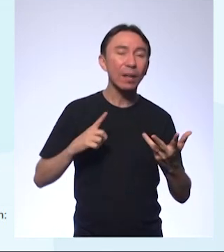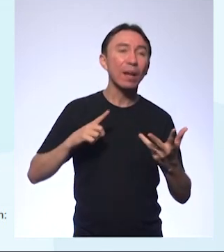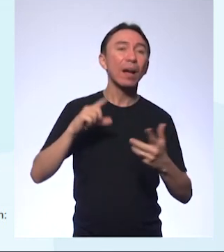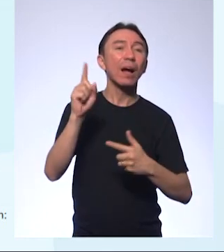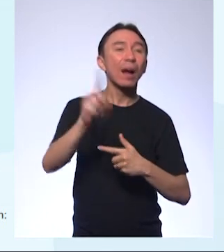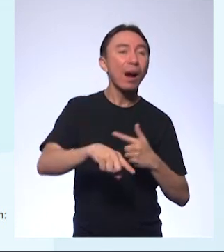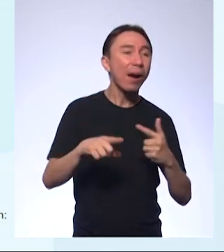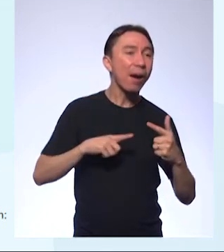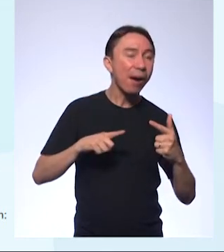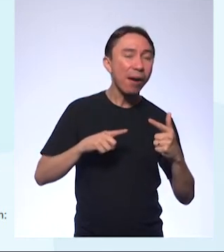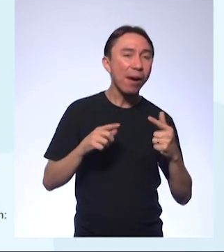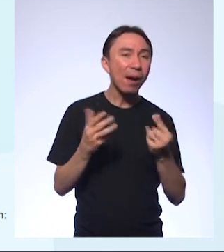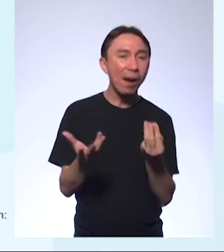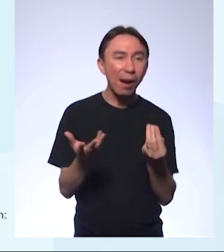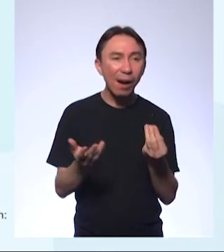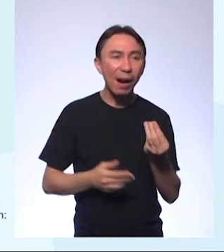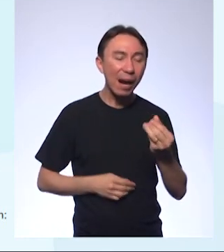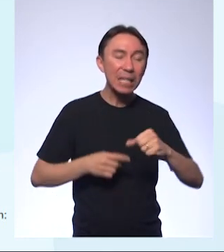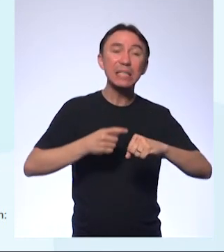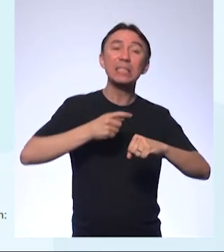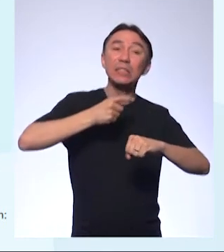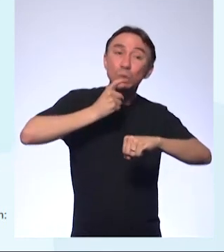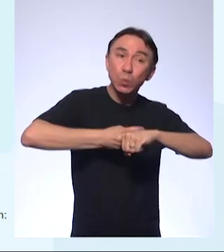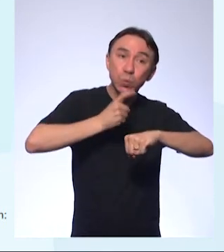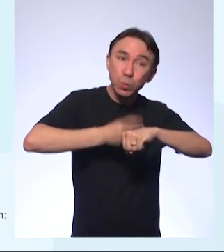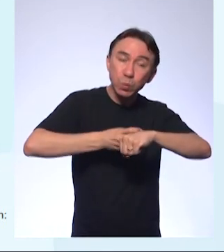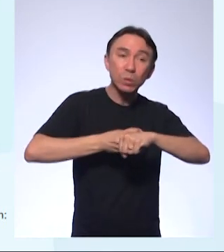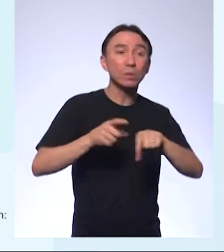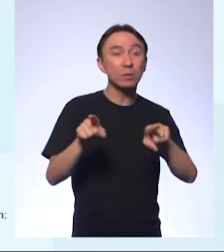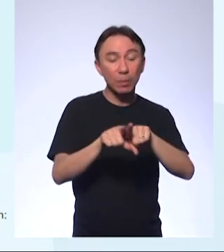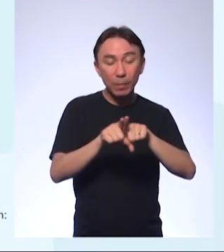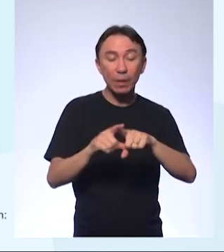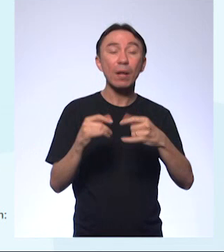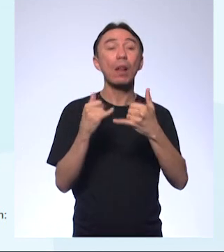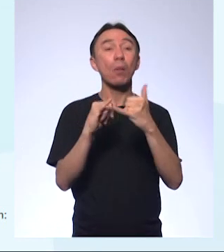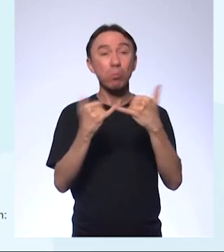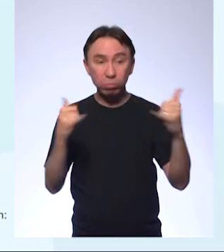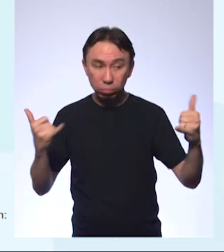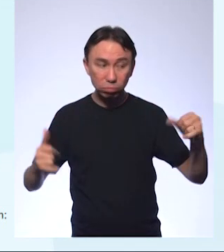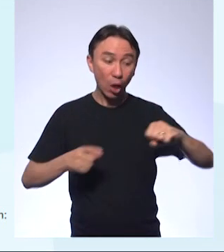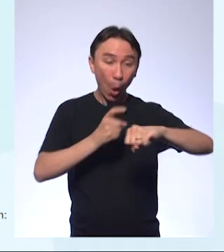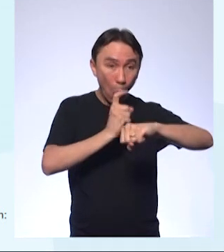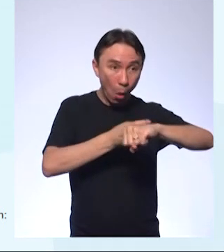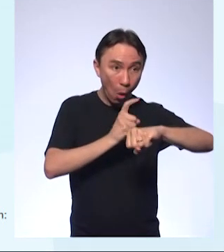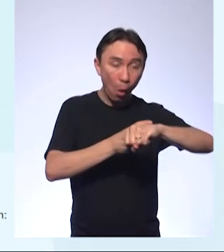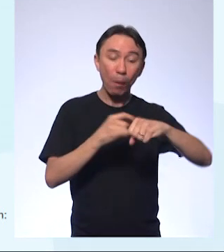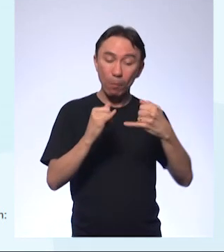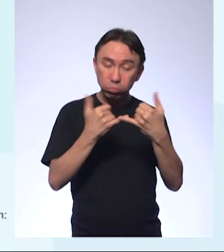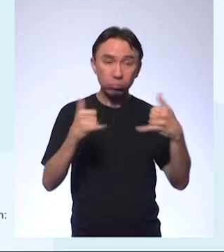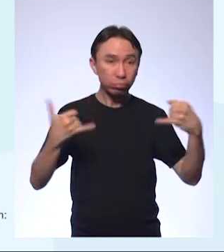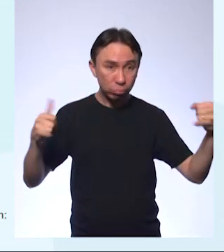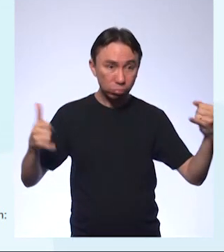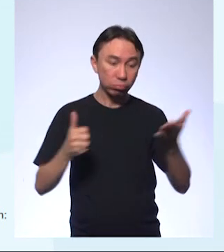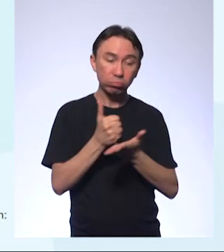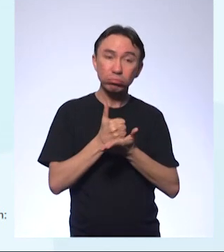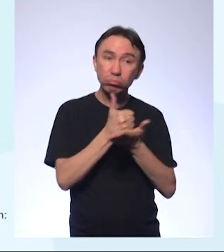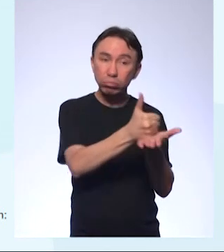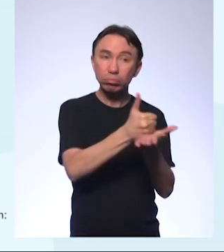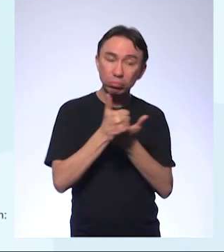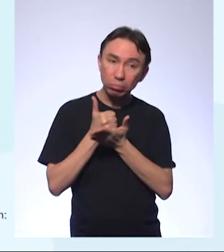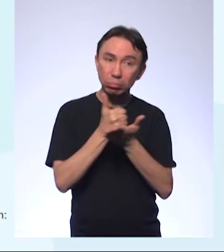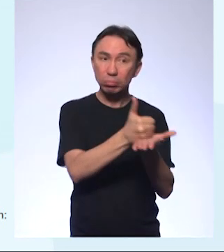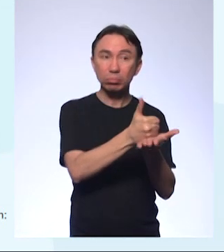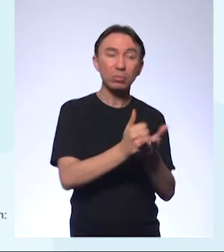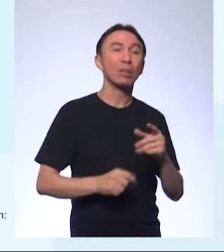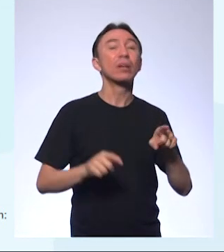ambiente. São mal condutores de eletricidade no estado sólido, porém, têm boa condutibilidade elétrica quando